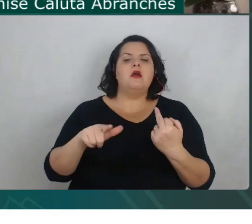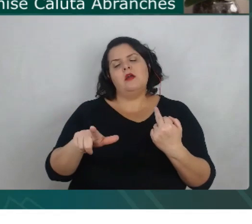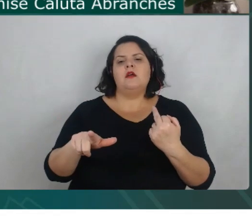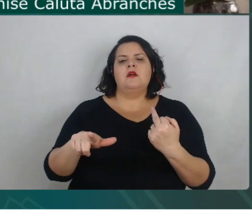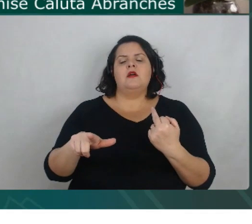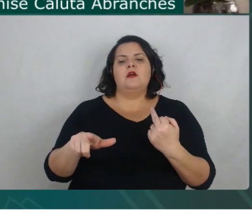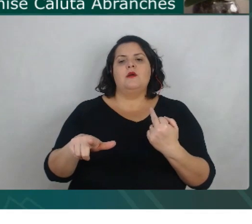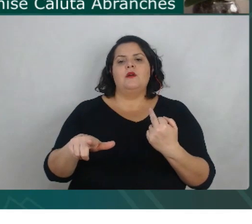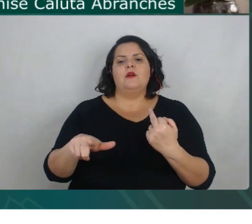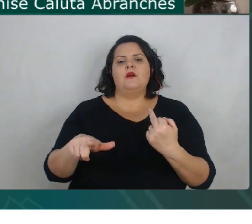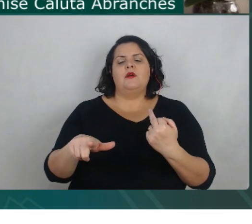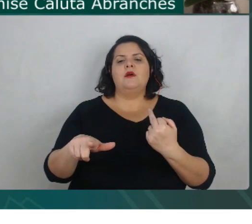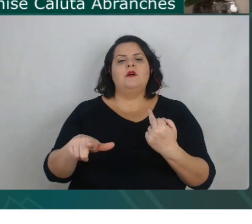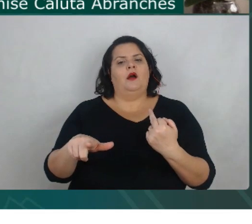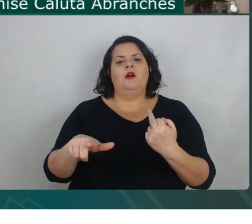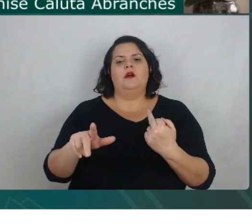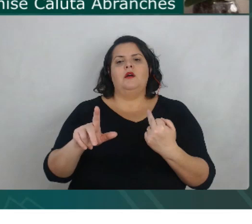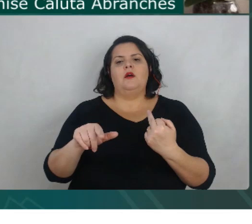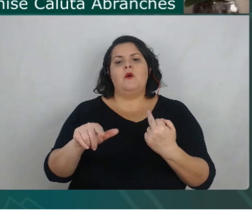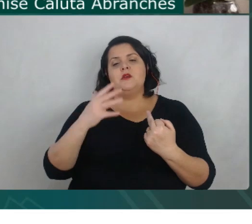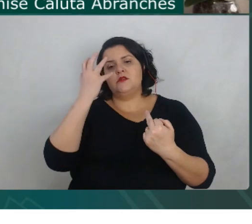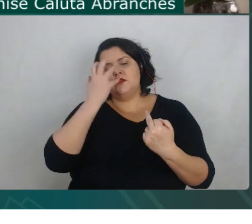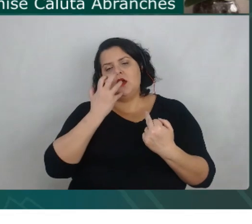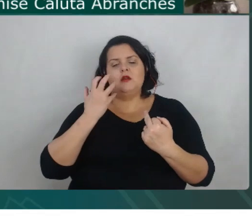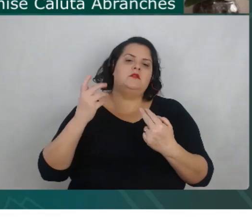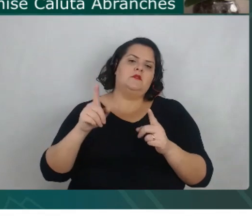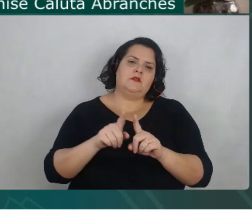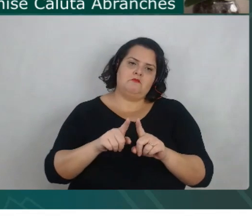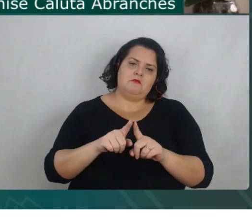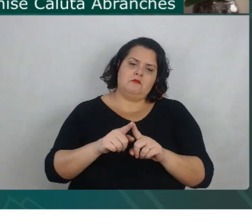para ser uma vacina cega também.